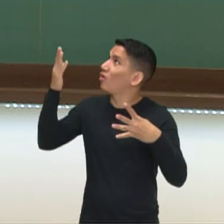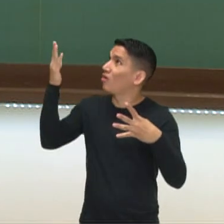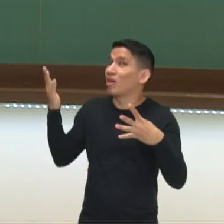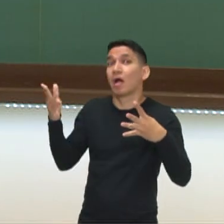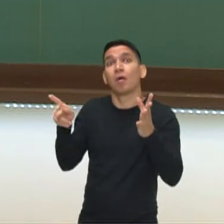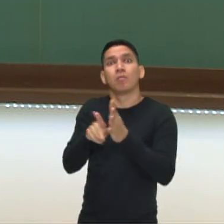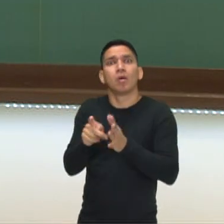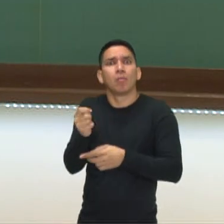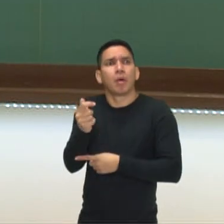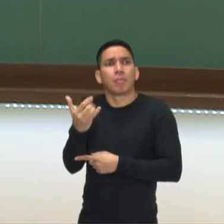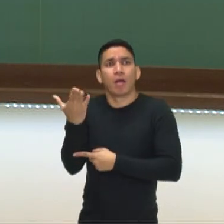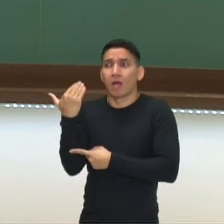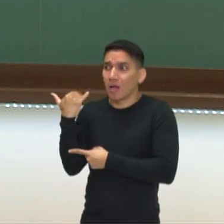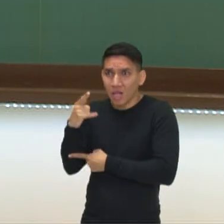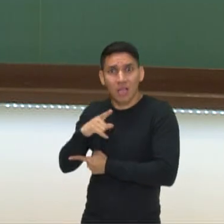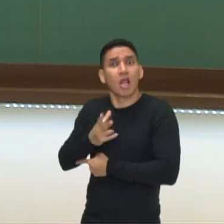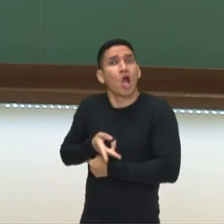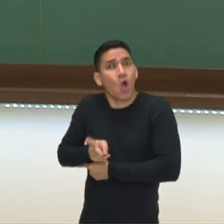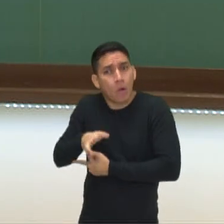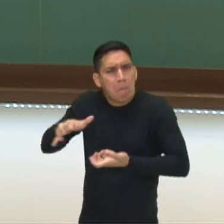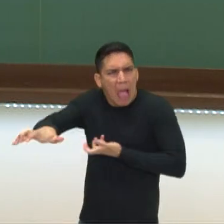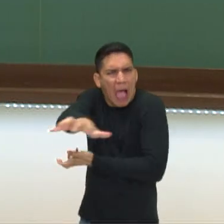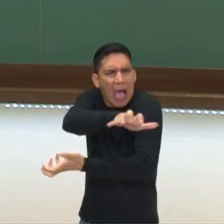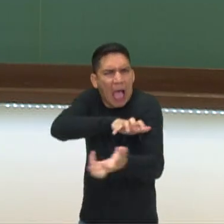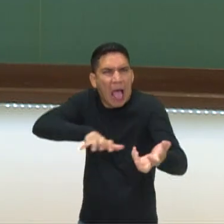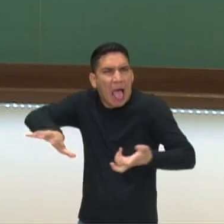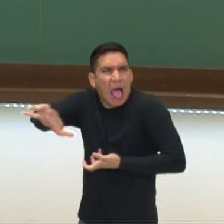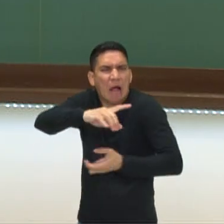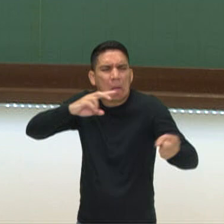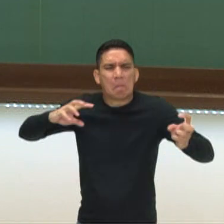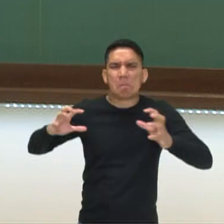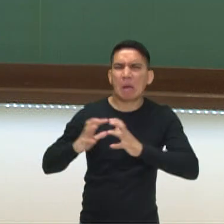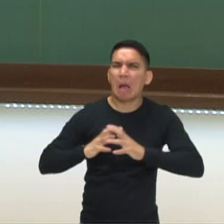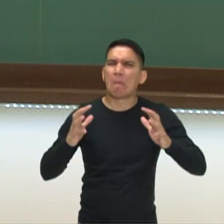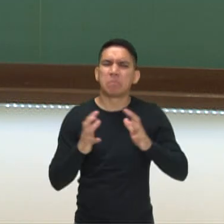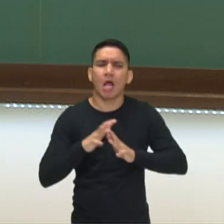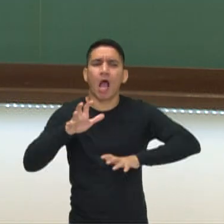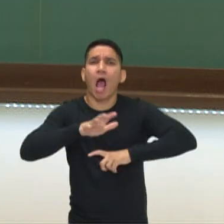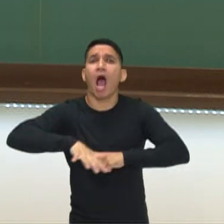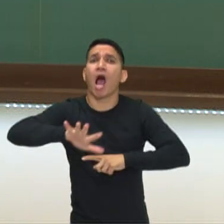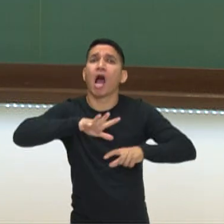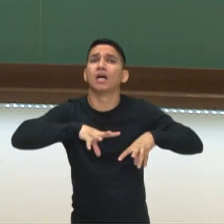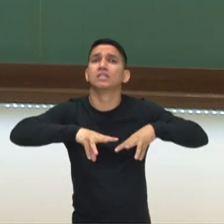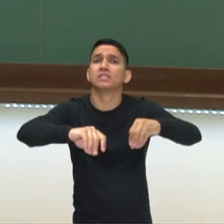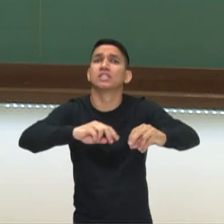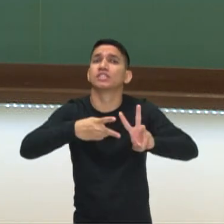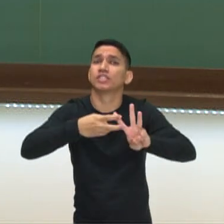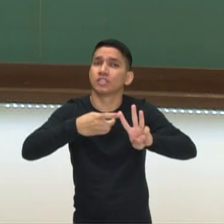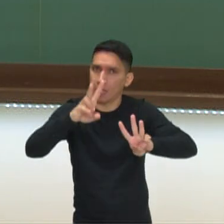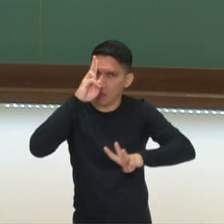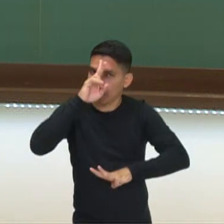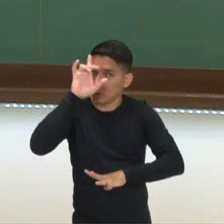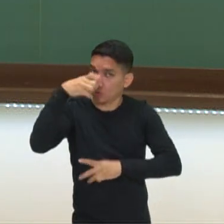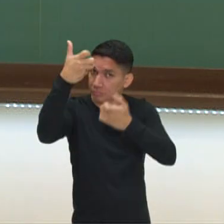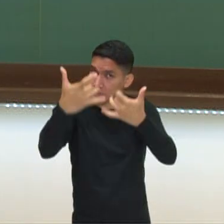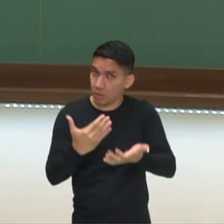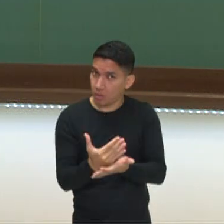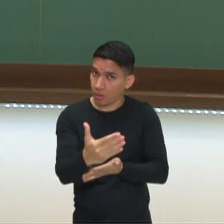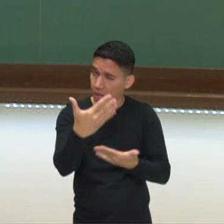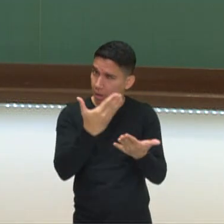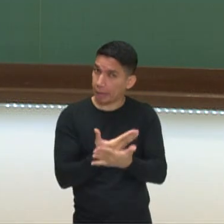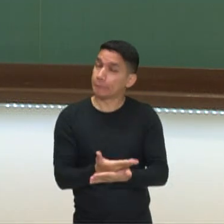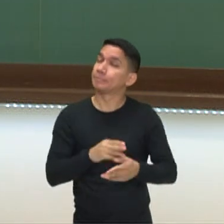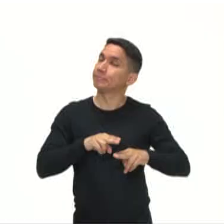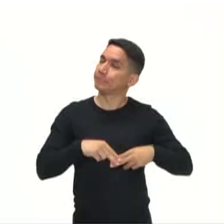tempo atrás, ainda está tendo disputa na questão dos territórios indígenas. Lembra do que a gente falou no começo da aula? Pois